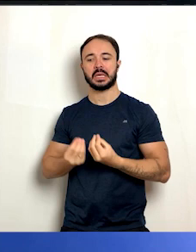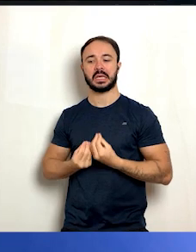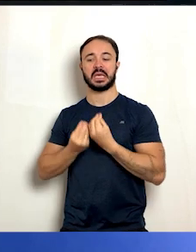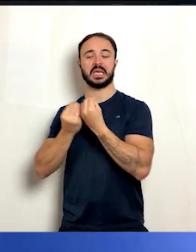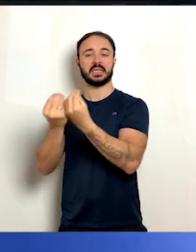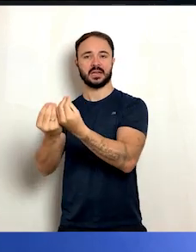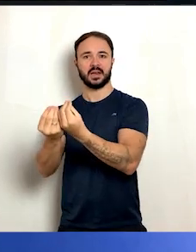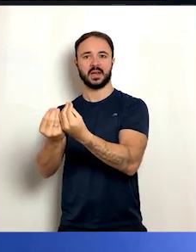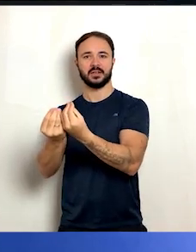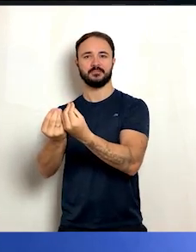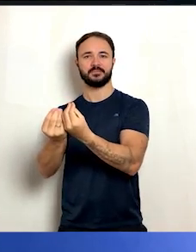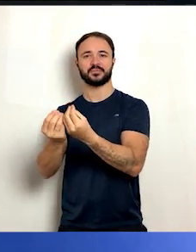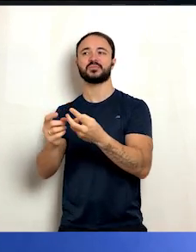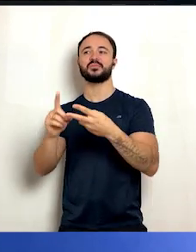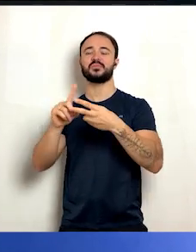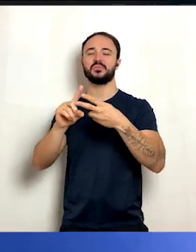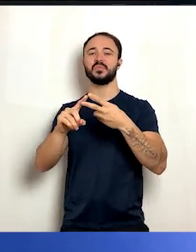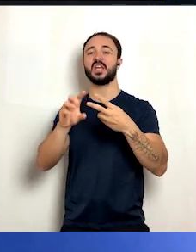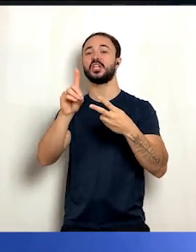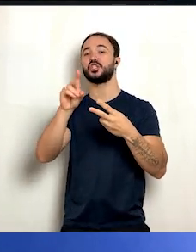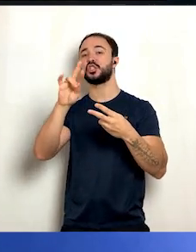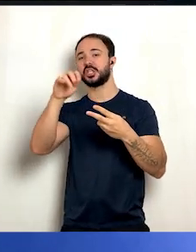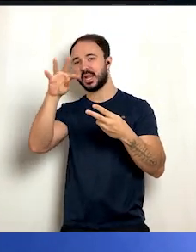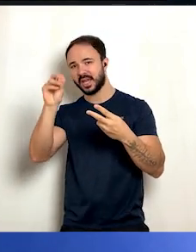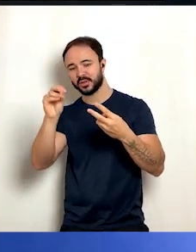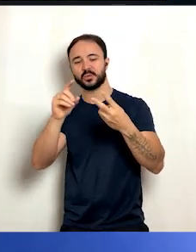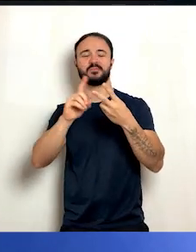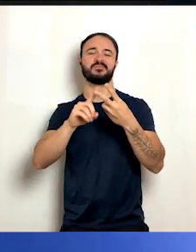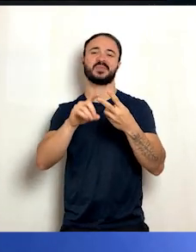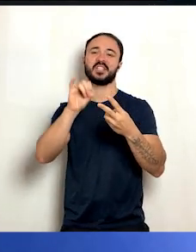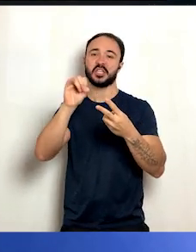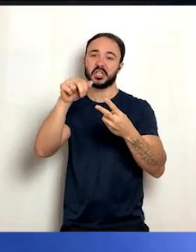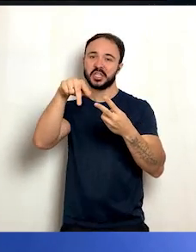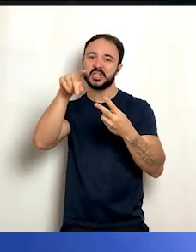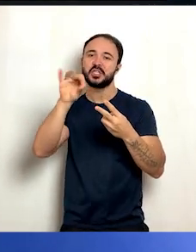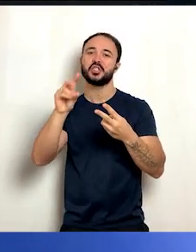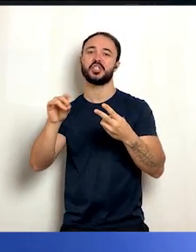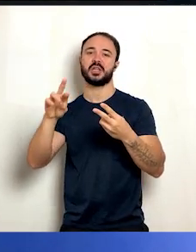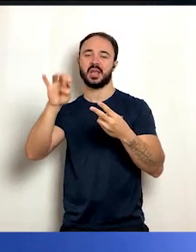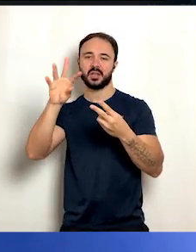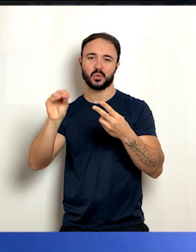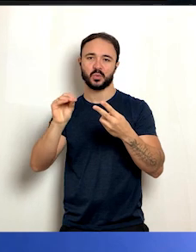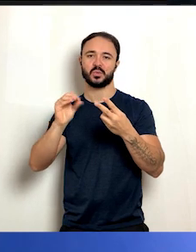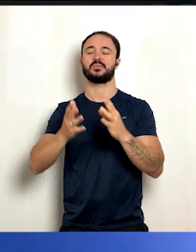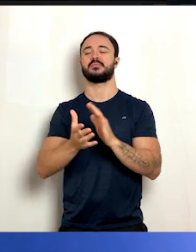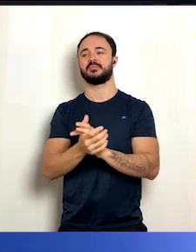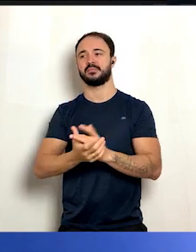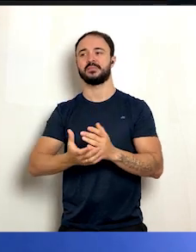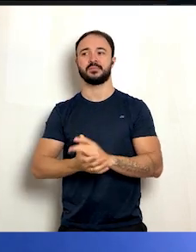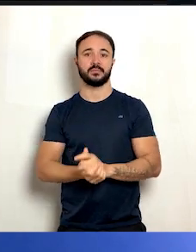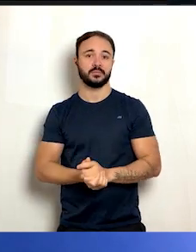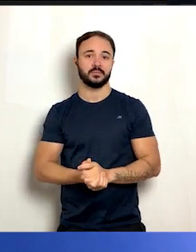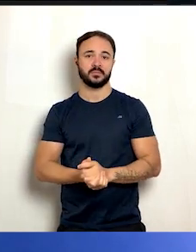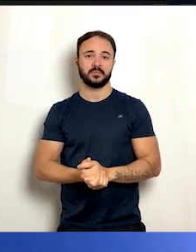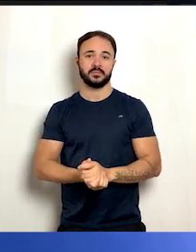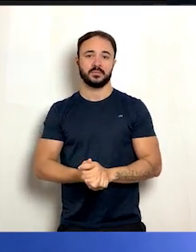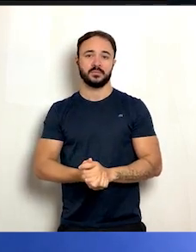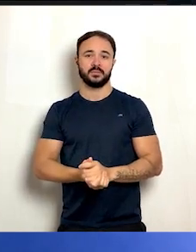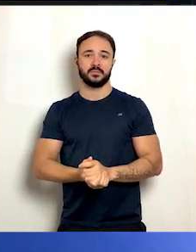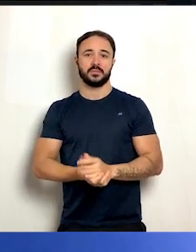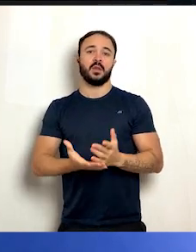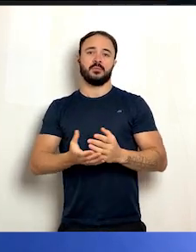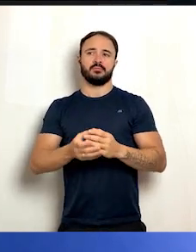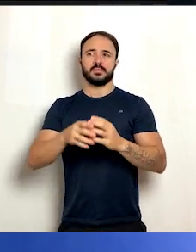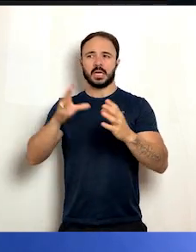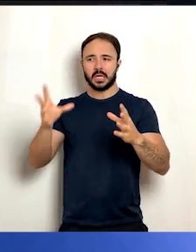indireto, pois ele precisou de dois complementos, um com preposição e o outro sem preposição. Quanto aos